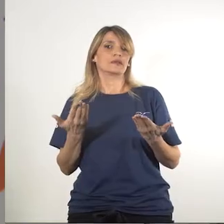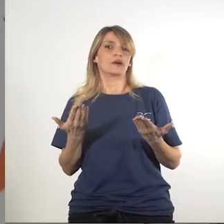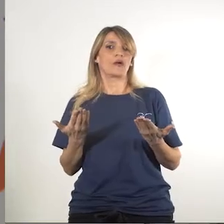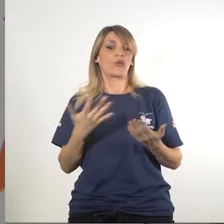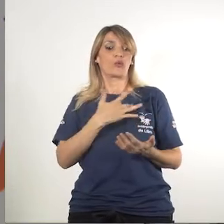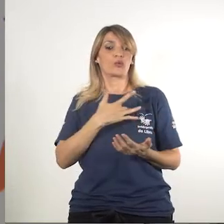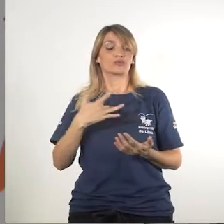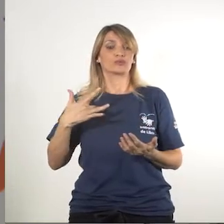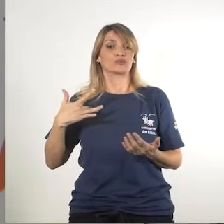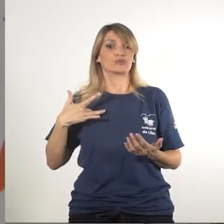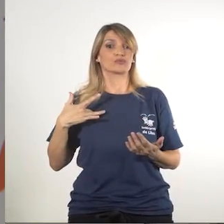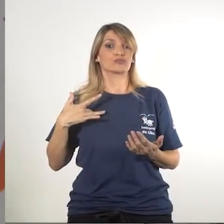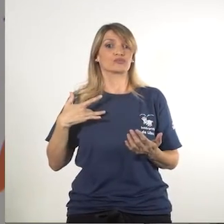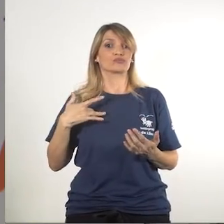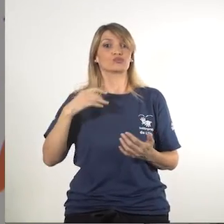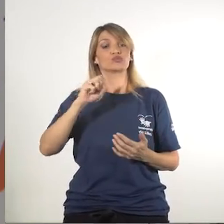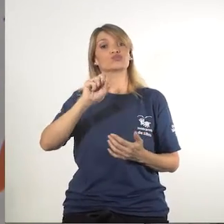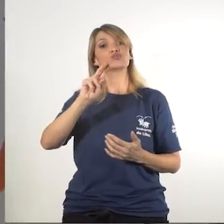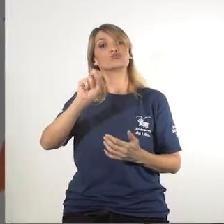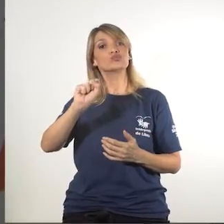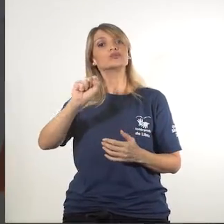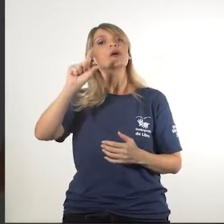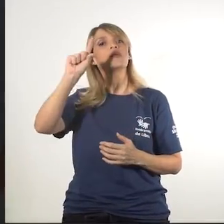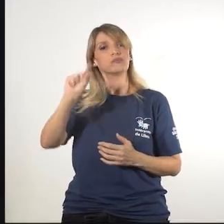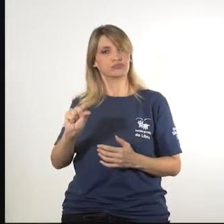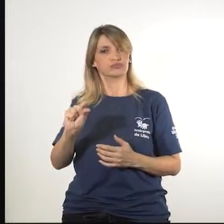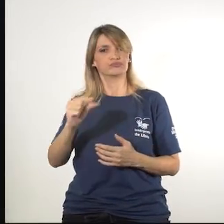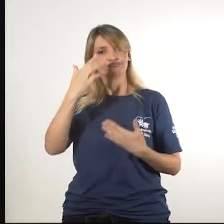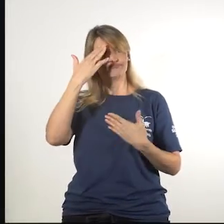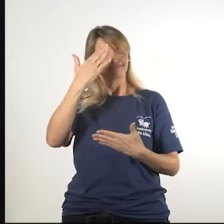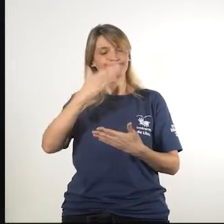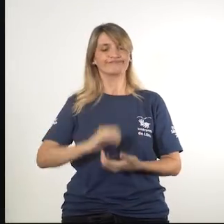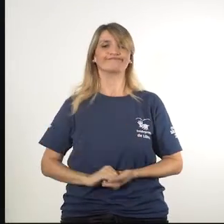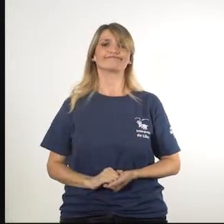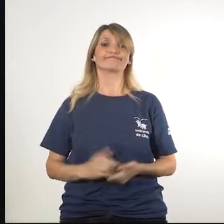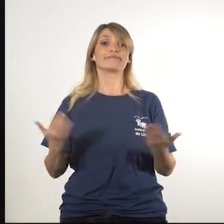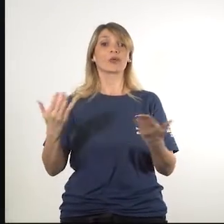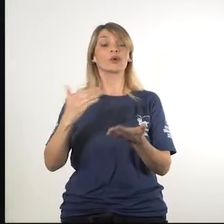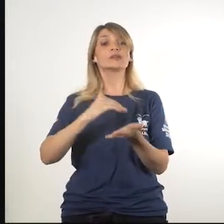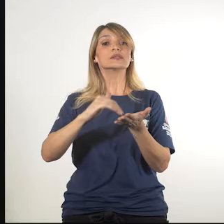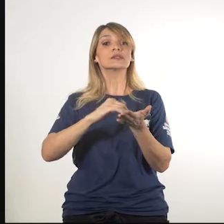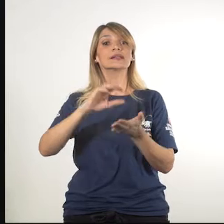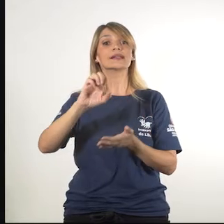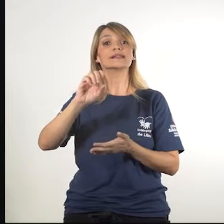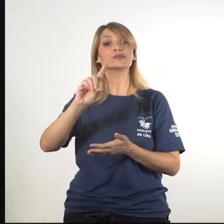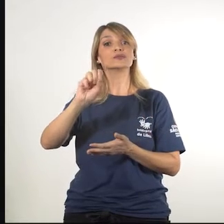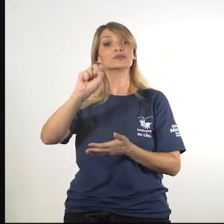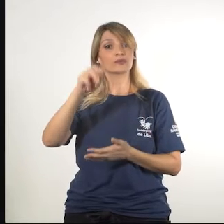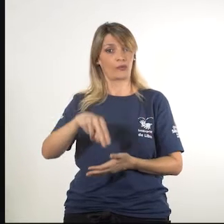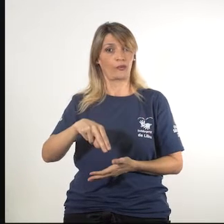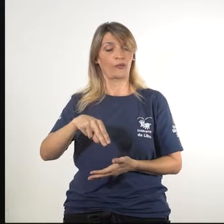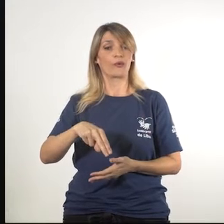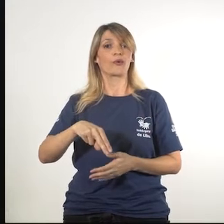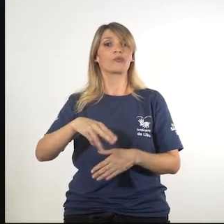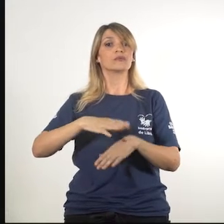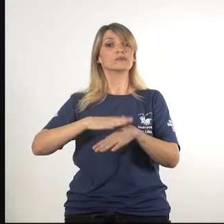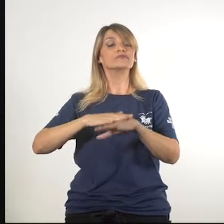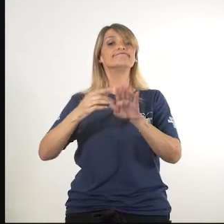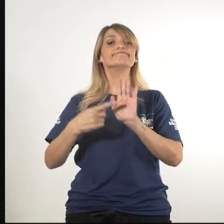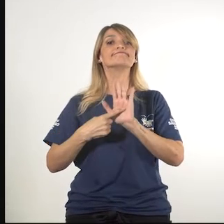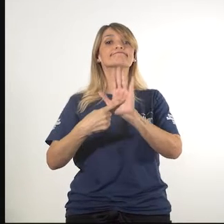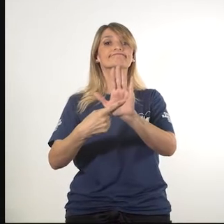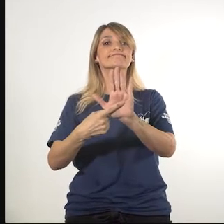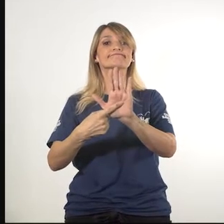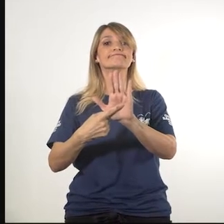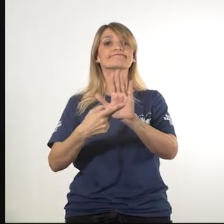saúde. Era isso, prefeito, muito obrigado. E agora o secretário Edson Aparecido, para poder fazer a apresentação sobre